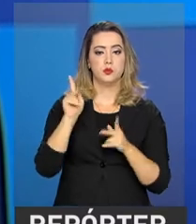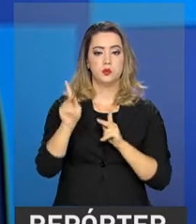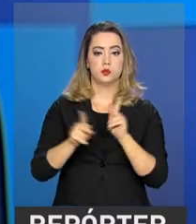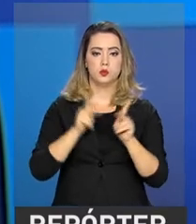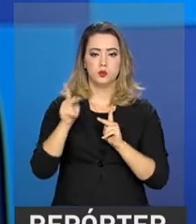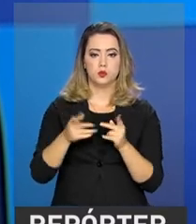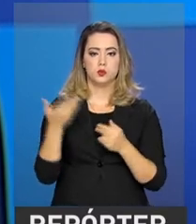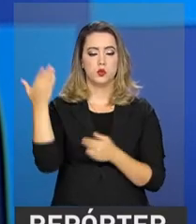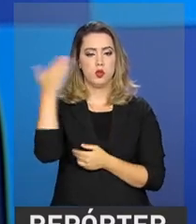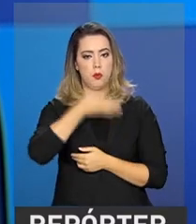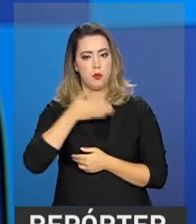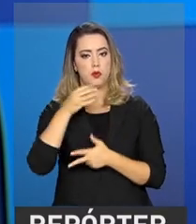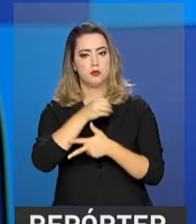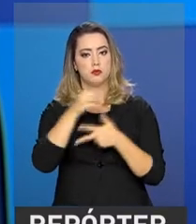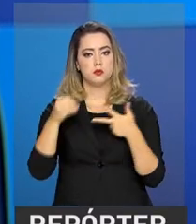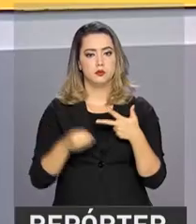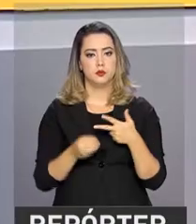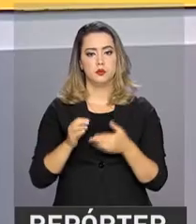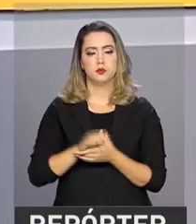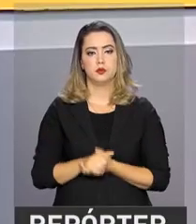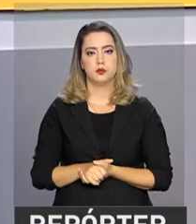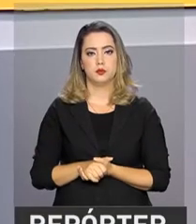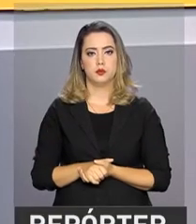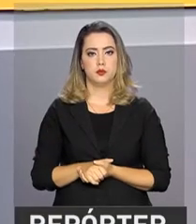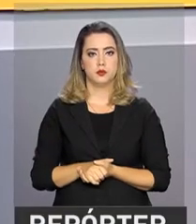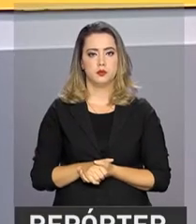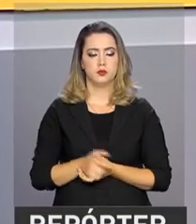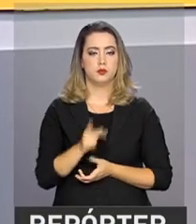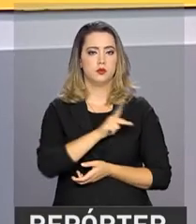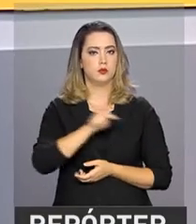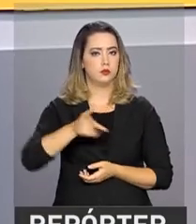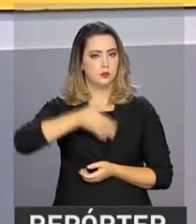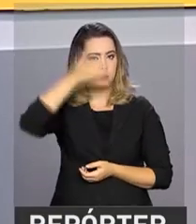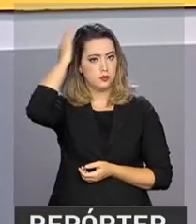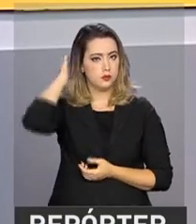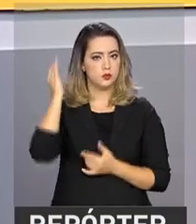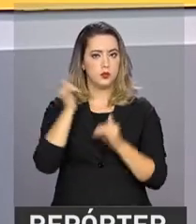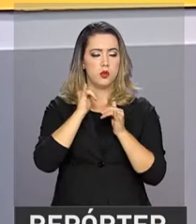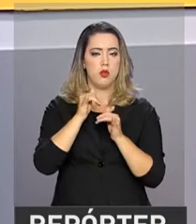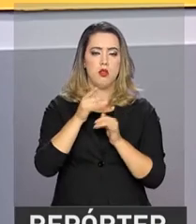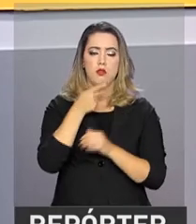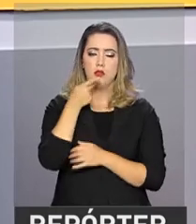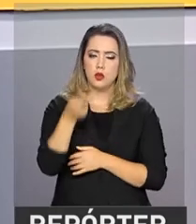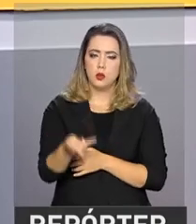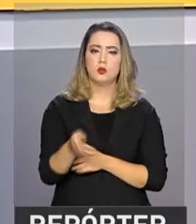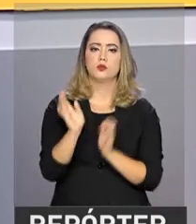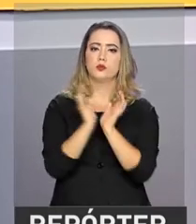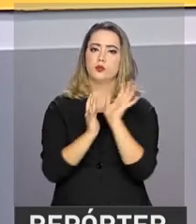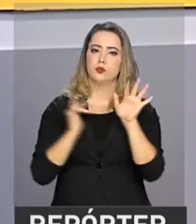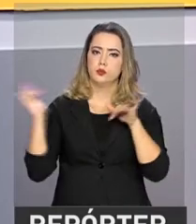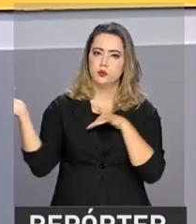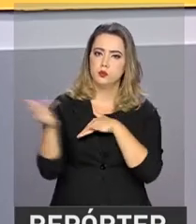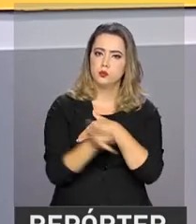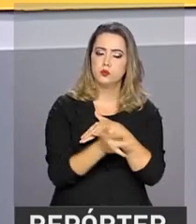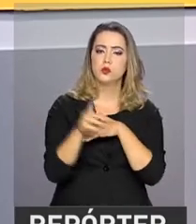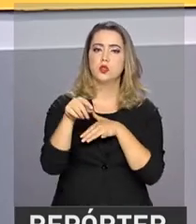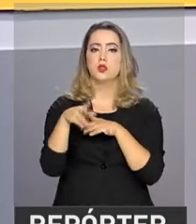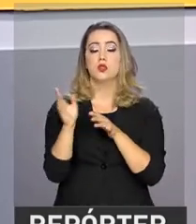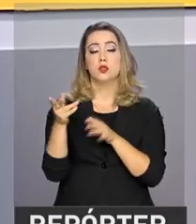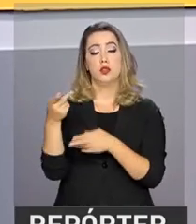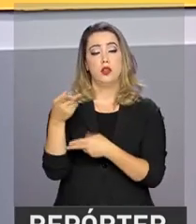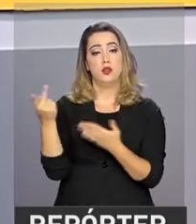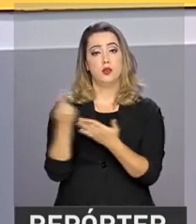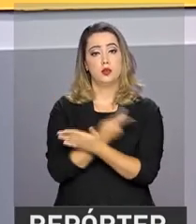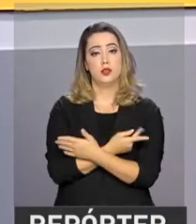em 2017 o presidente michel temer se pronunciou pelas redes sociais sobre os atentados